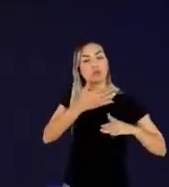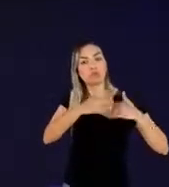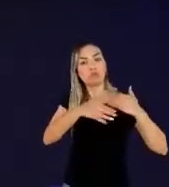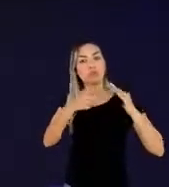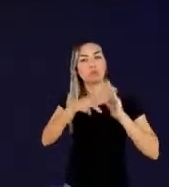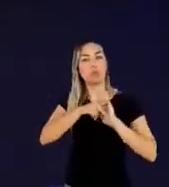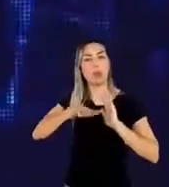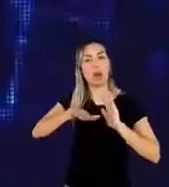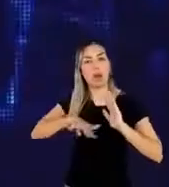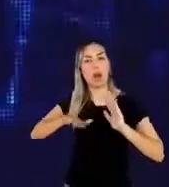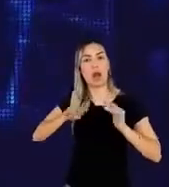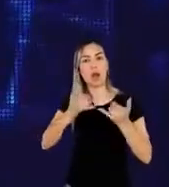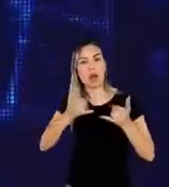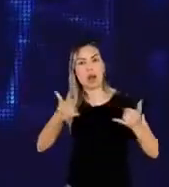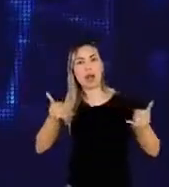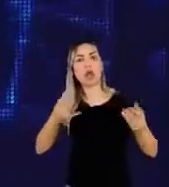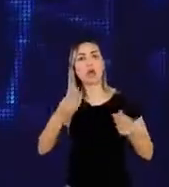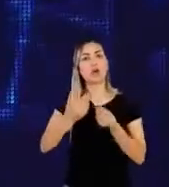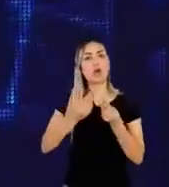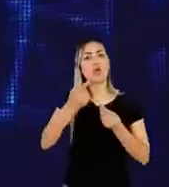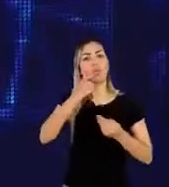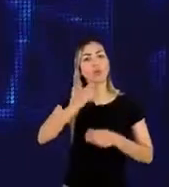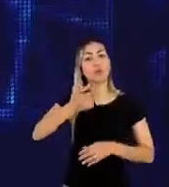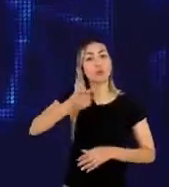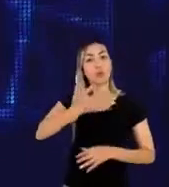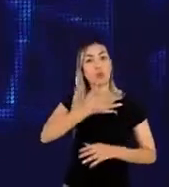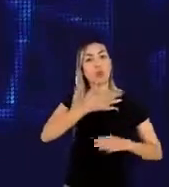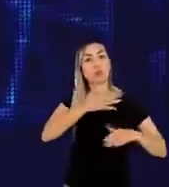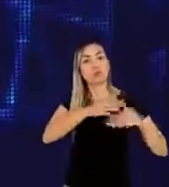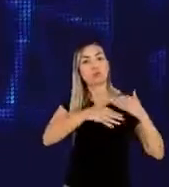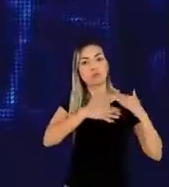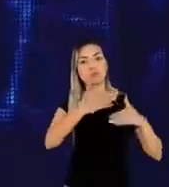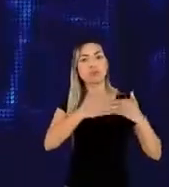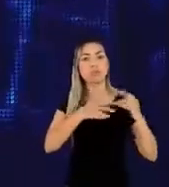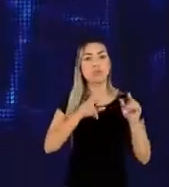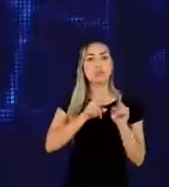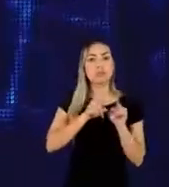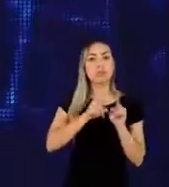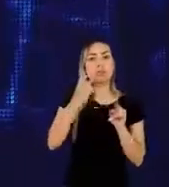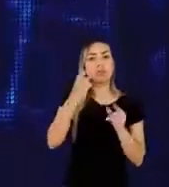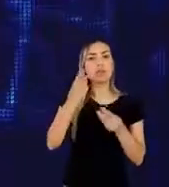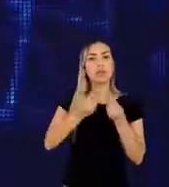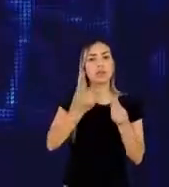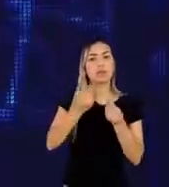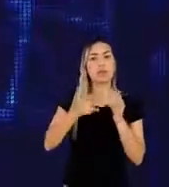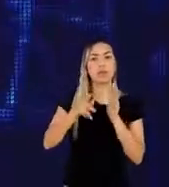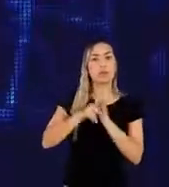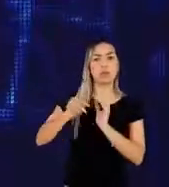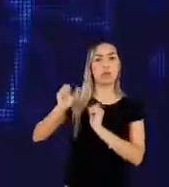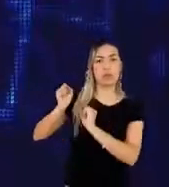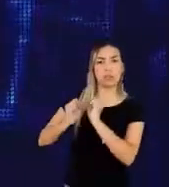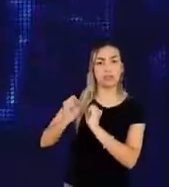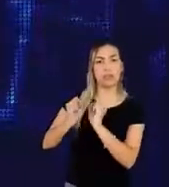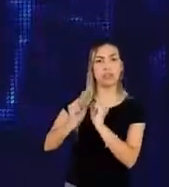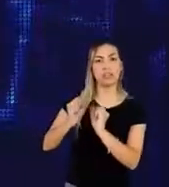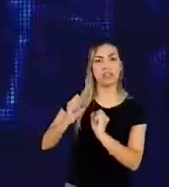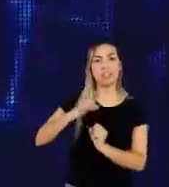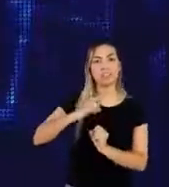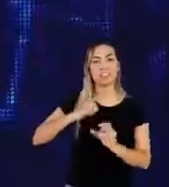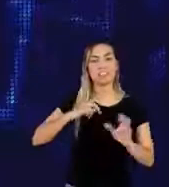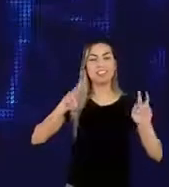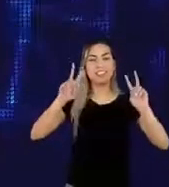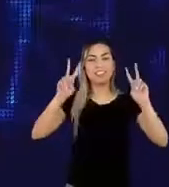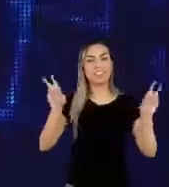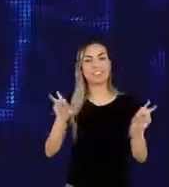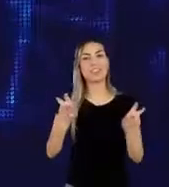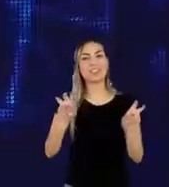expansão da matriz limpa e renovável e liberalização de mercado. Então, o que tem aqui é assunto, né, para a gente falar aqui